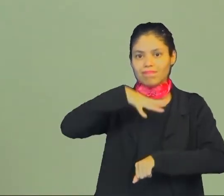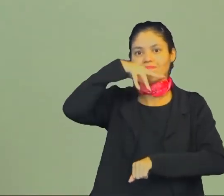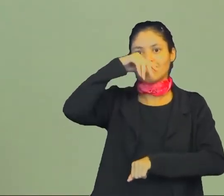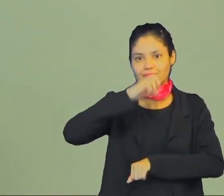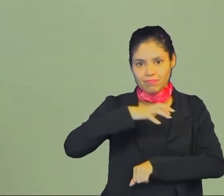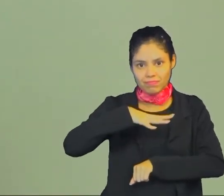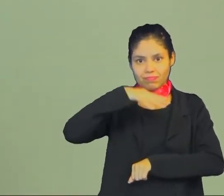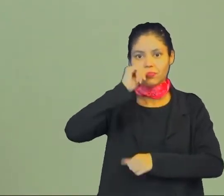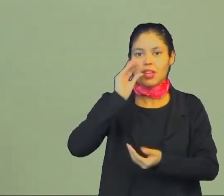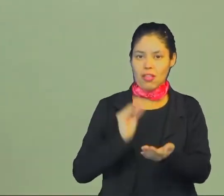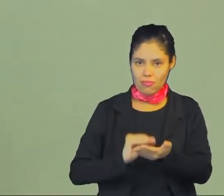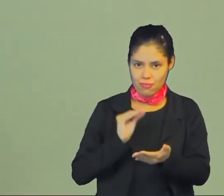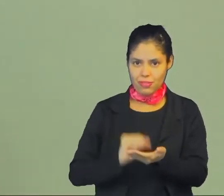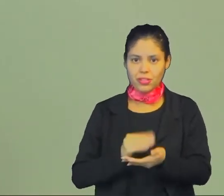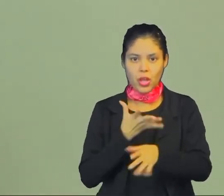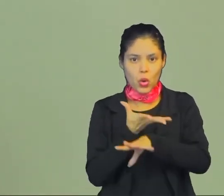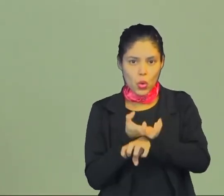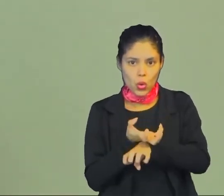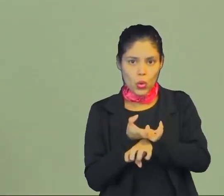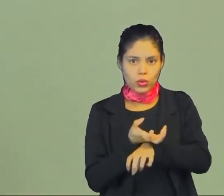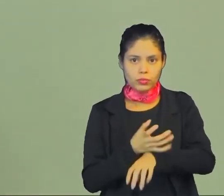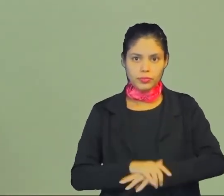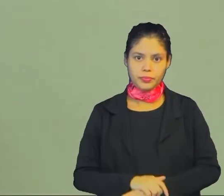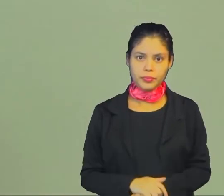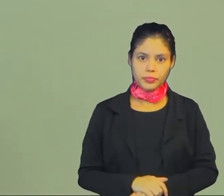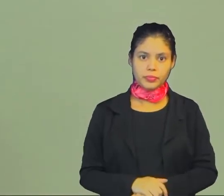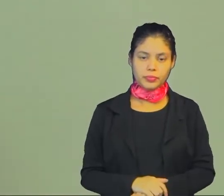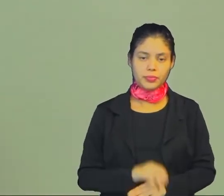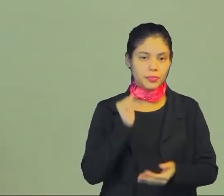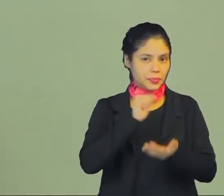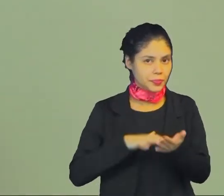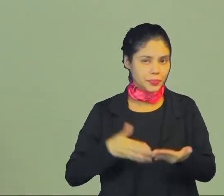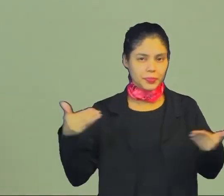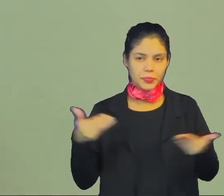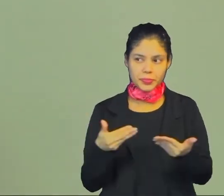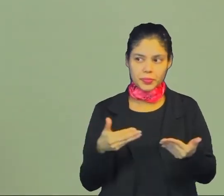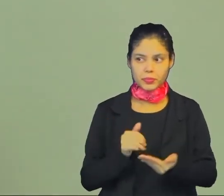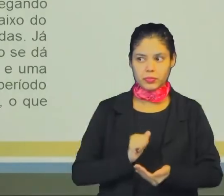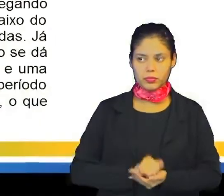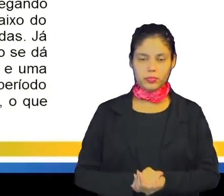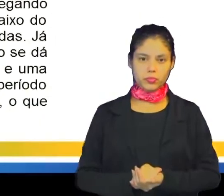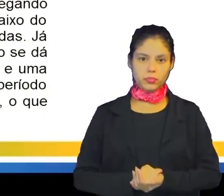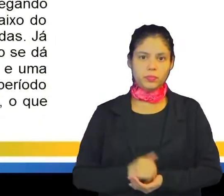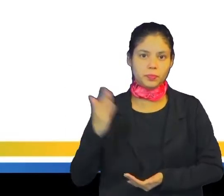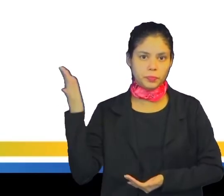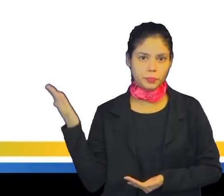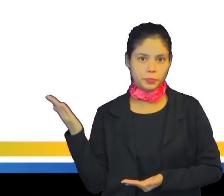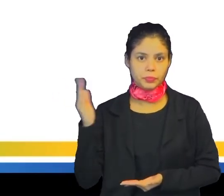e virar essa falta de chuva e o tempo mais seco Vamos para o exercitando